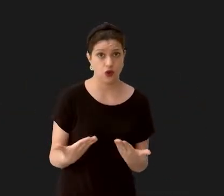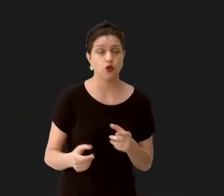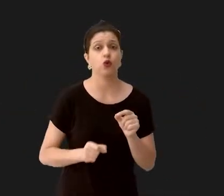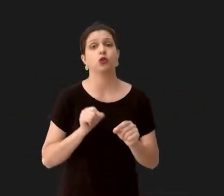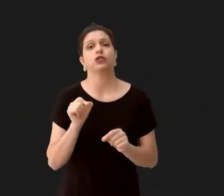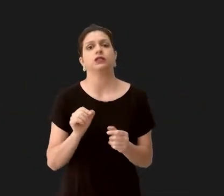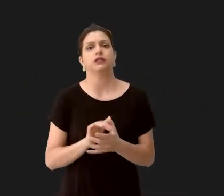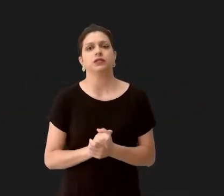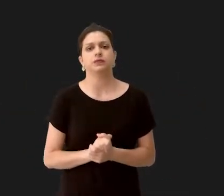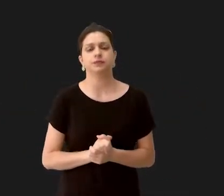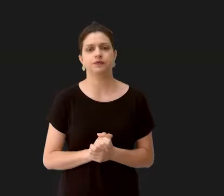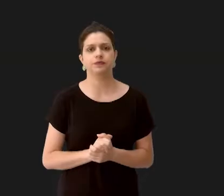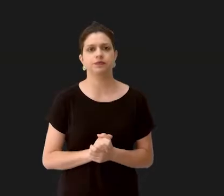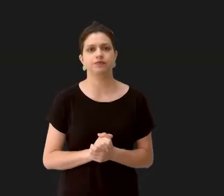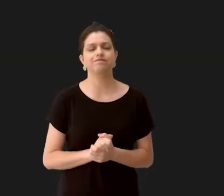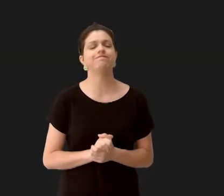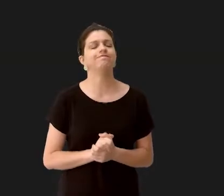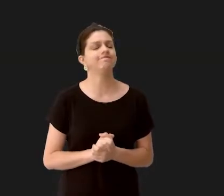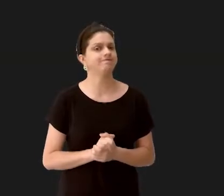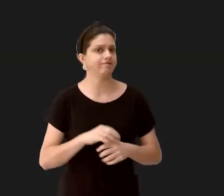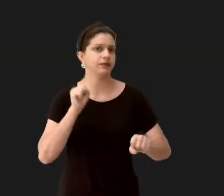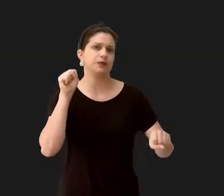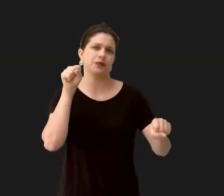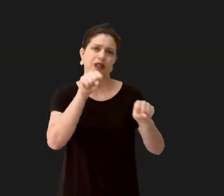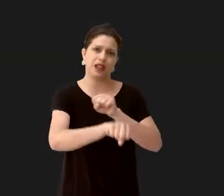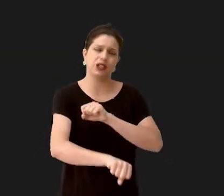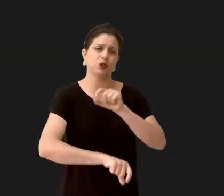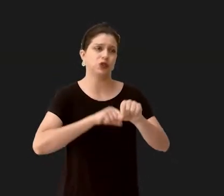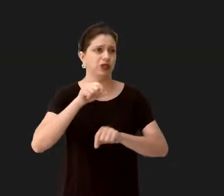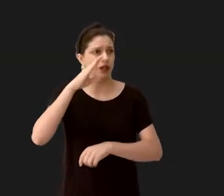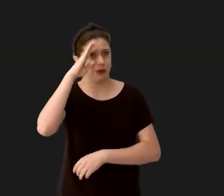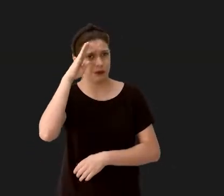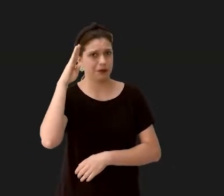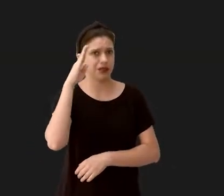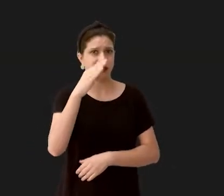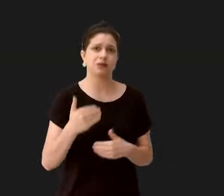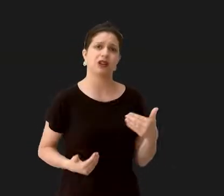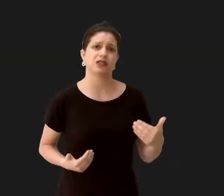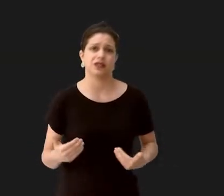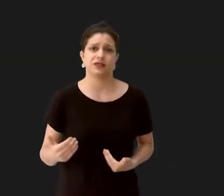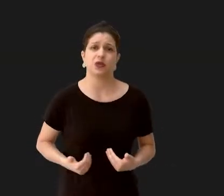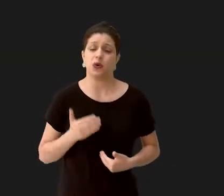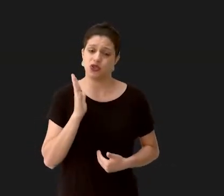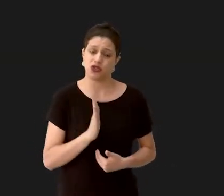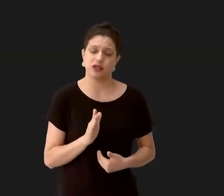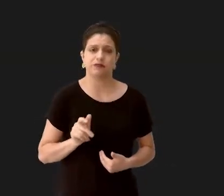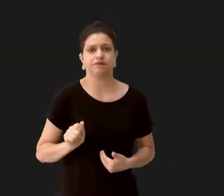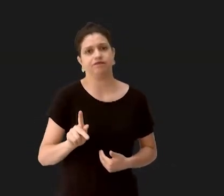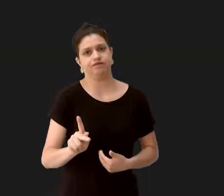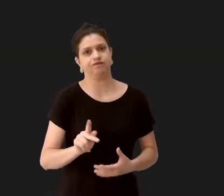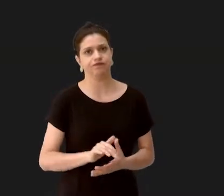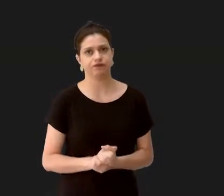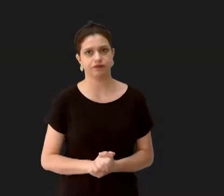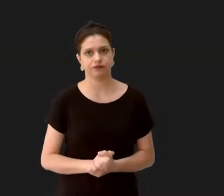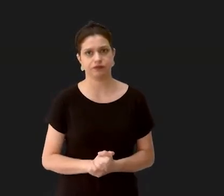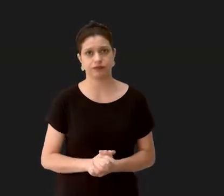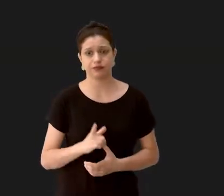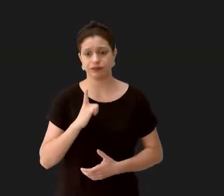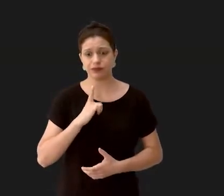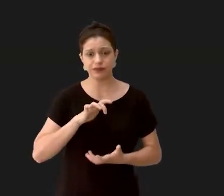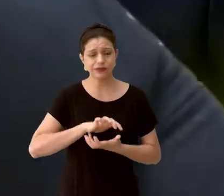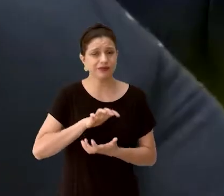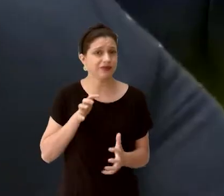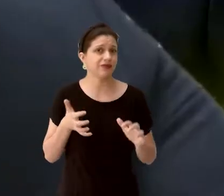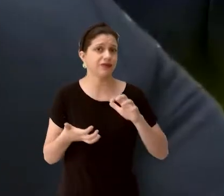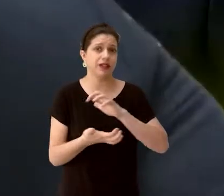sendo votada hoje, ela é extremamente prejudicial, principalmente para os servidores